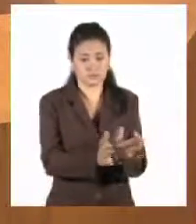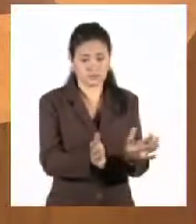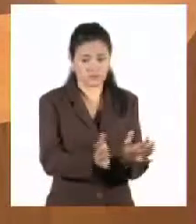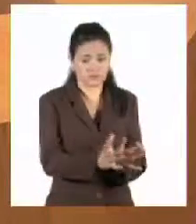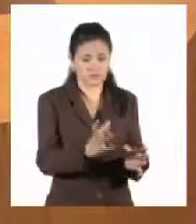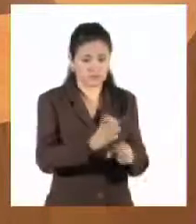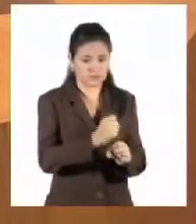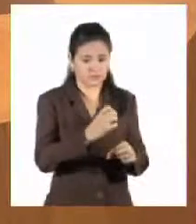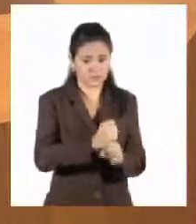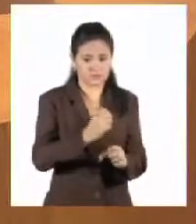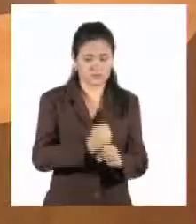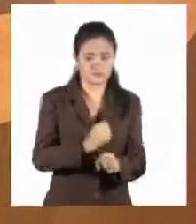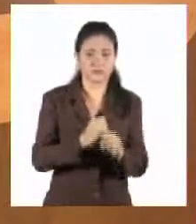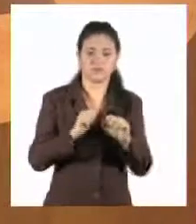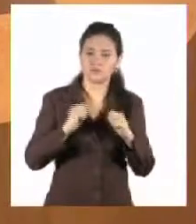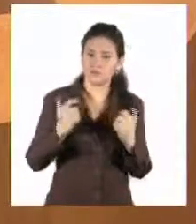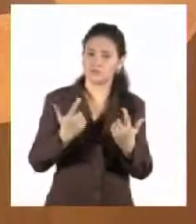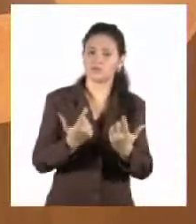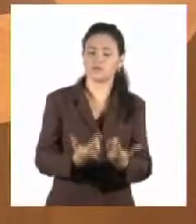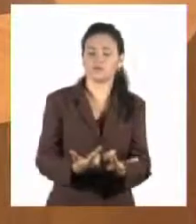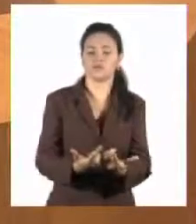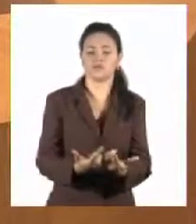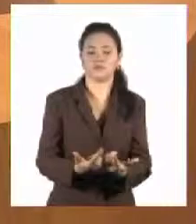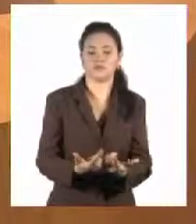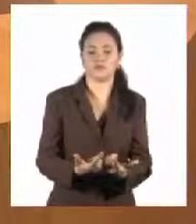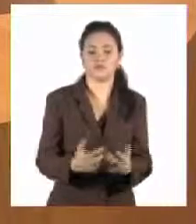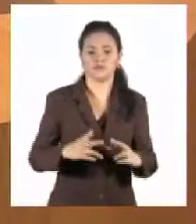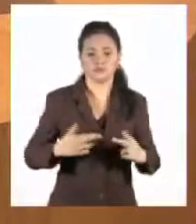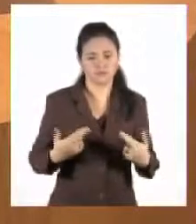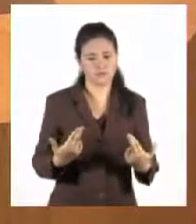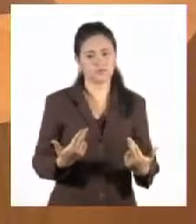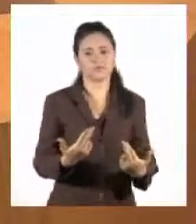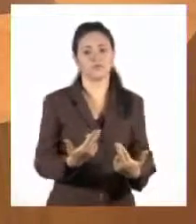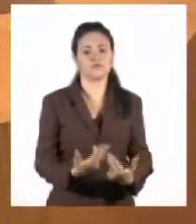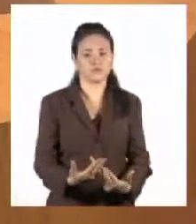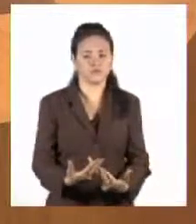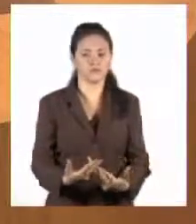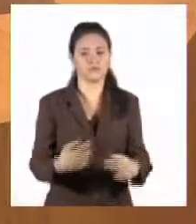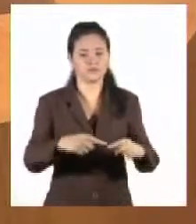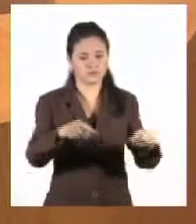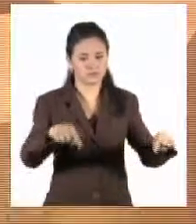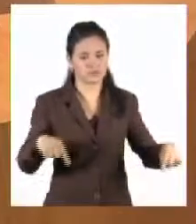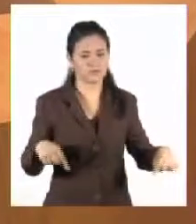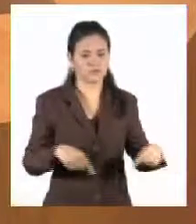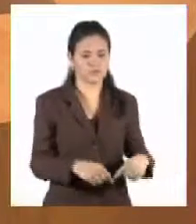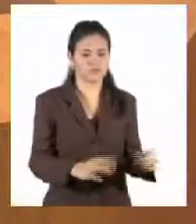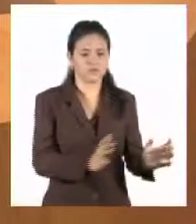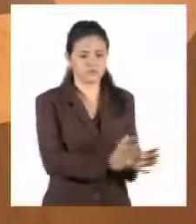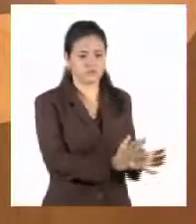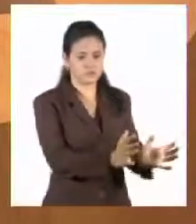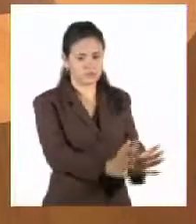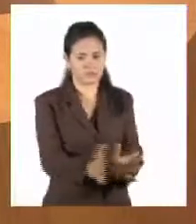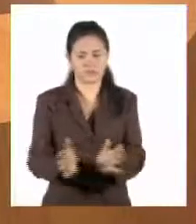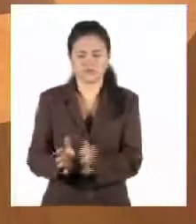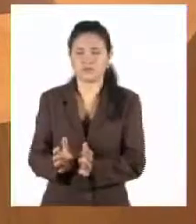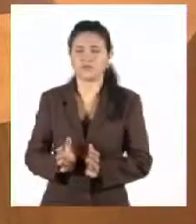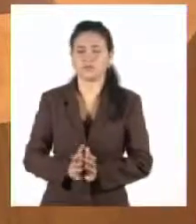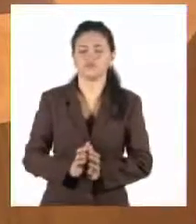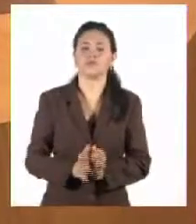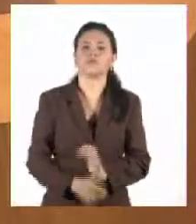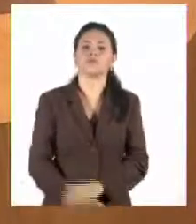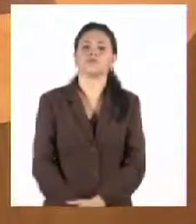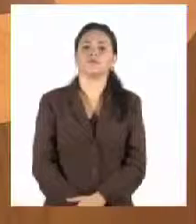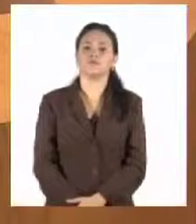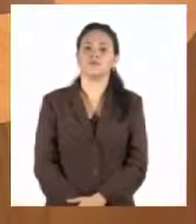da Assembleia Legislativa, nós fazemos as reuniões na sala das comissões para deliberar todos os